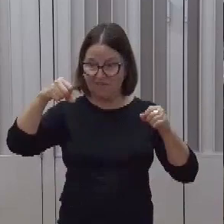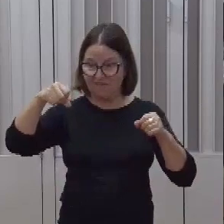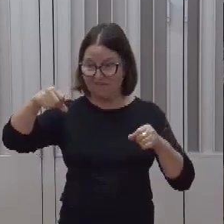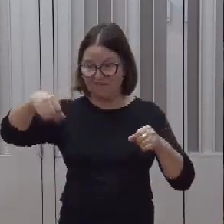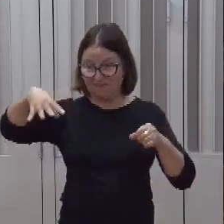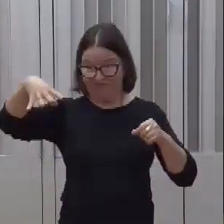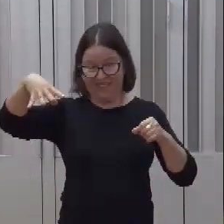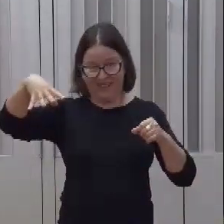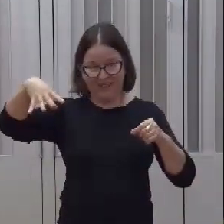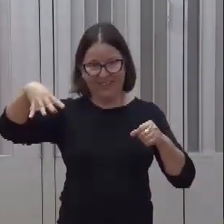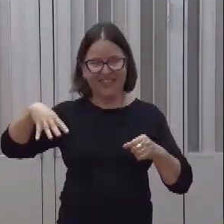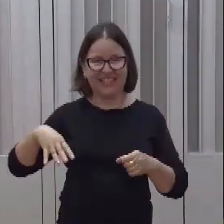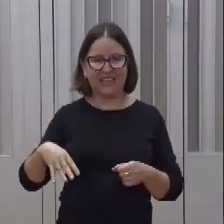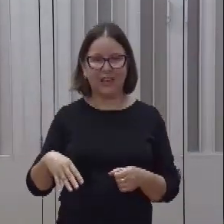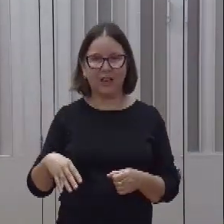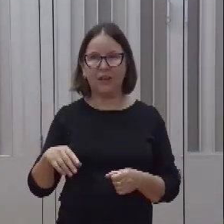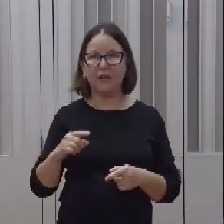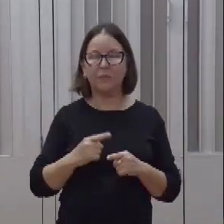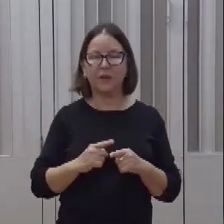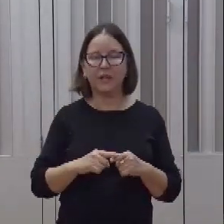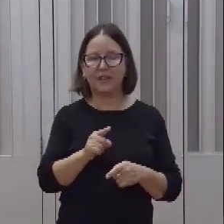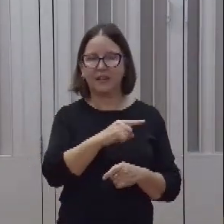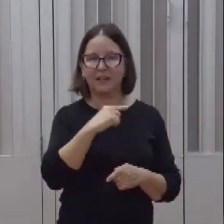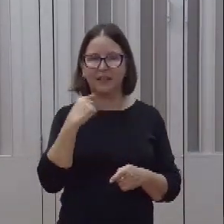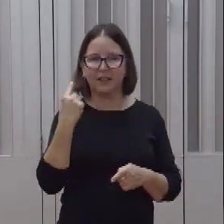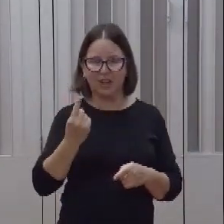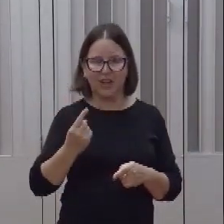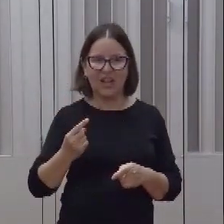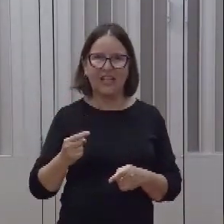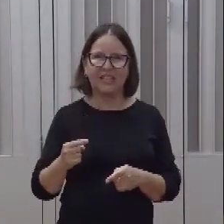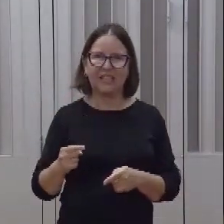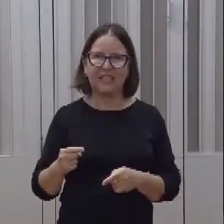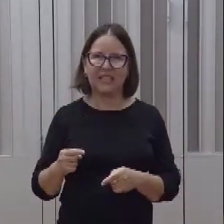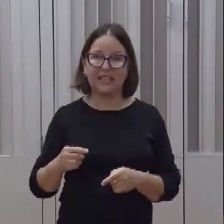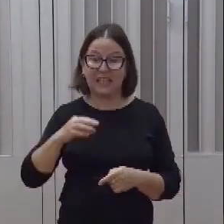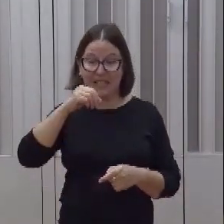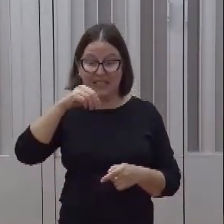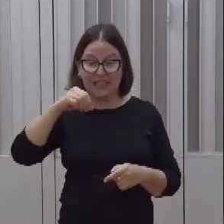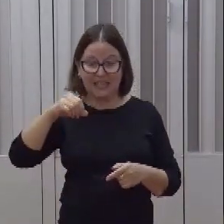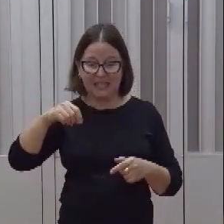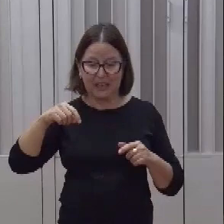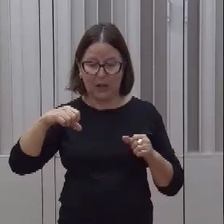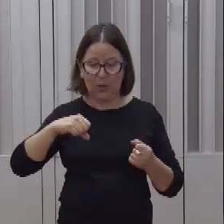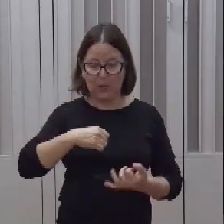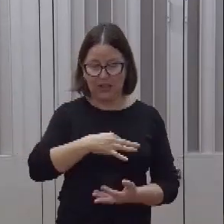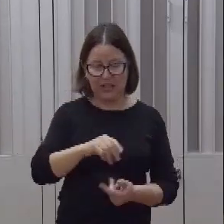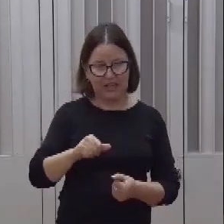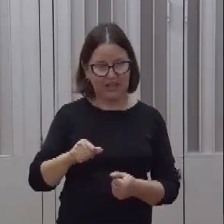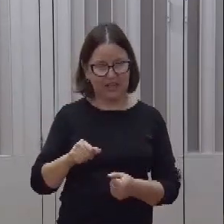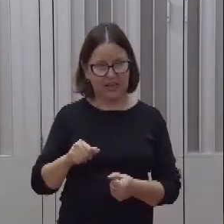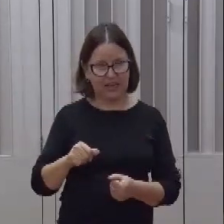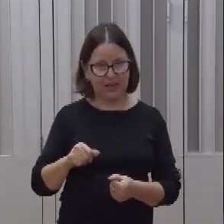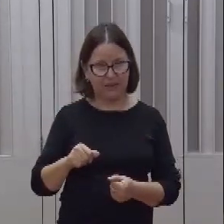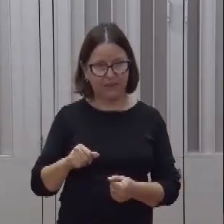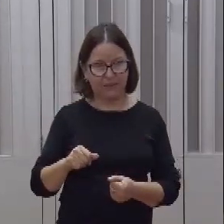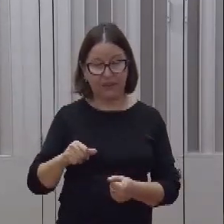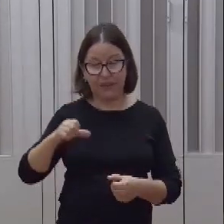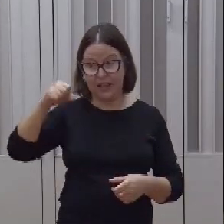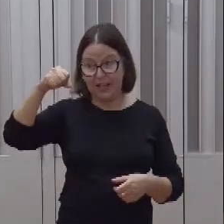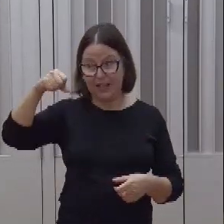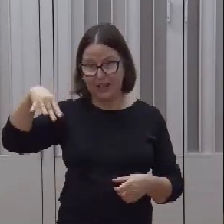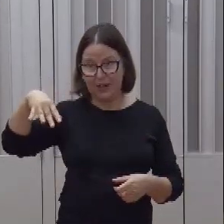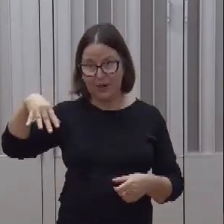nós somos, como disse hoje o irmão André, nós somos sal da terra, não sal do céu.